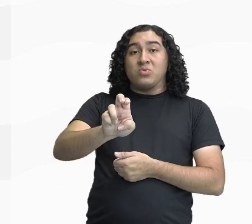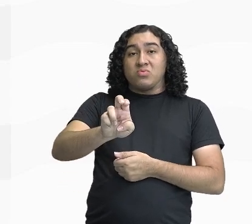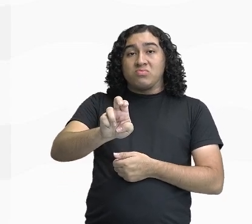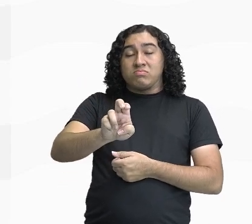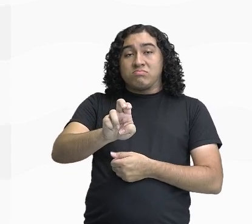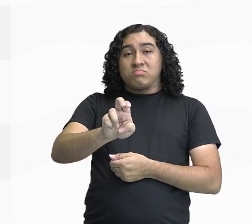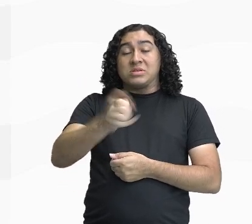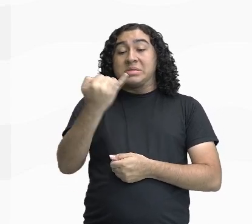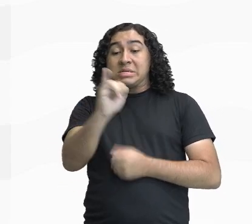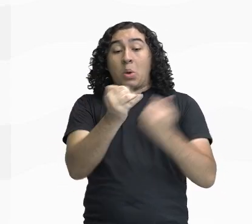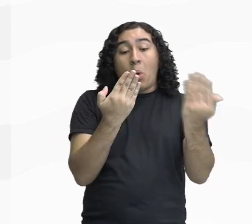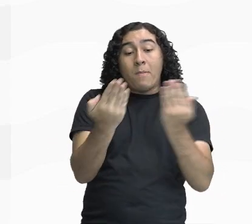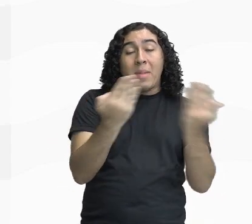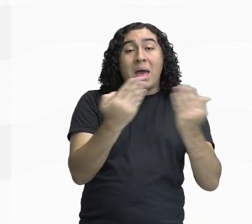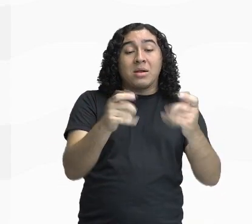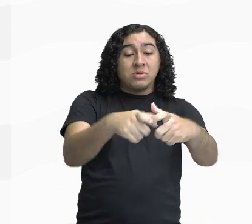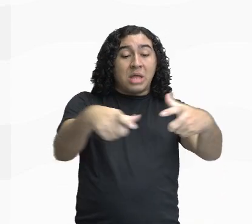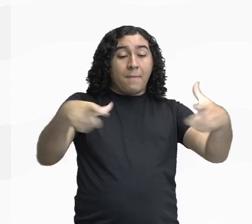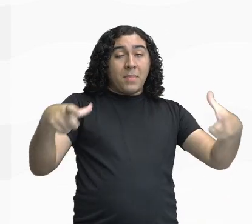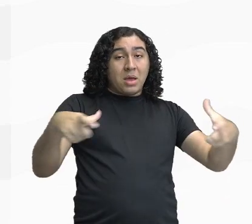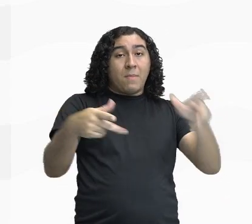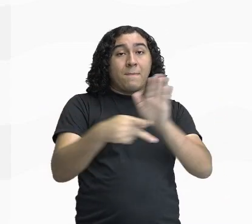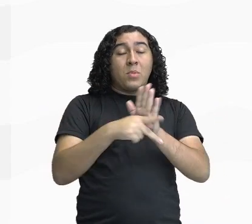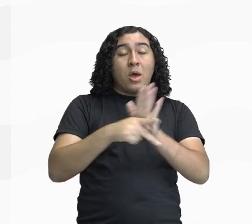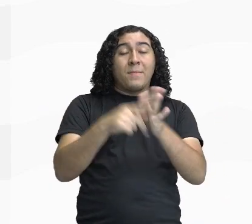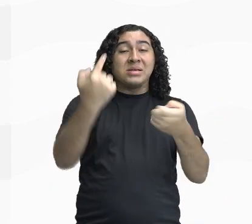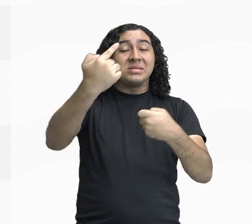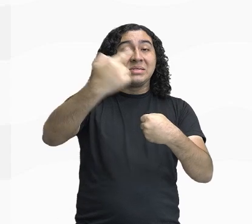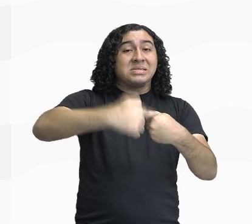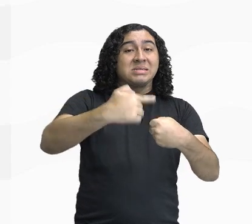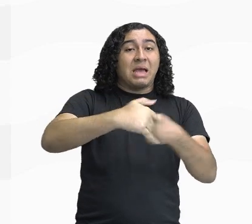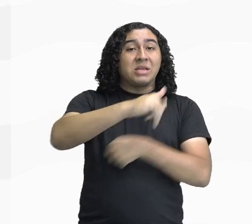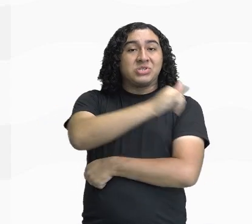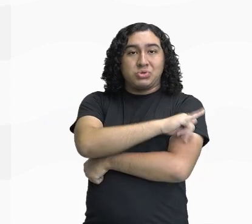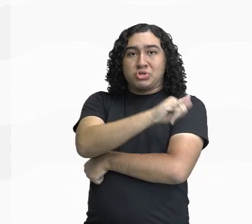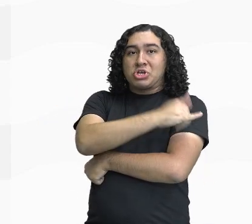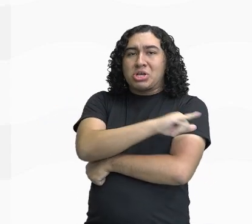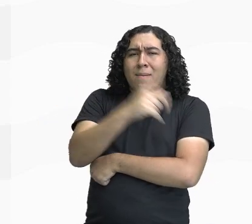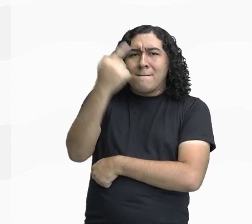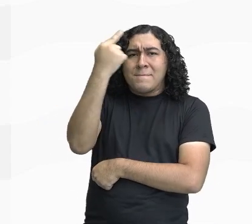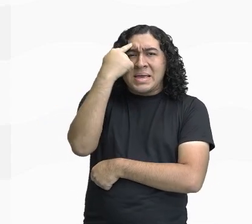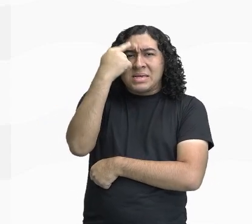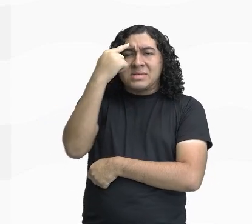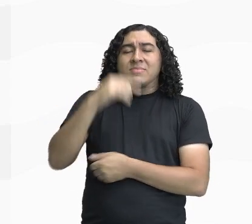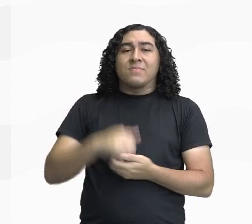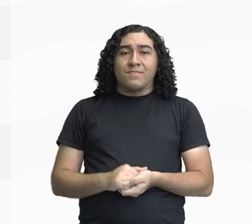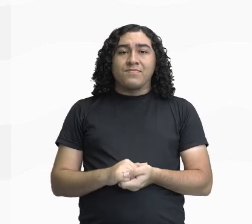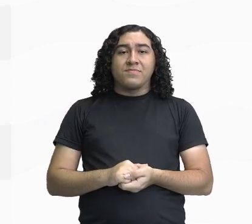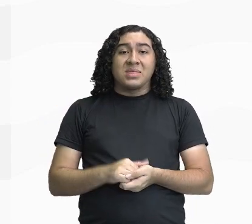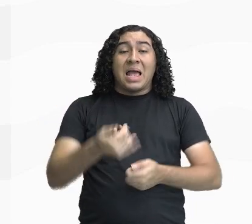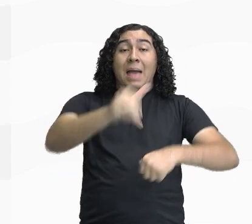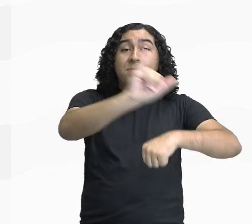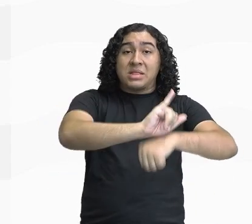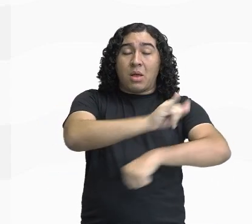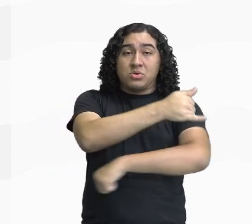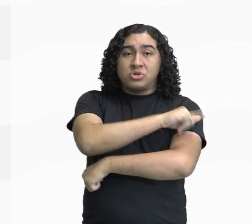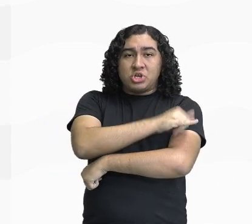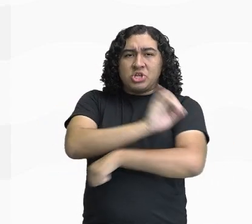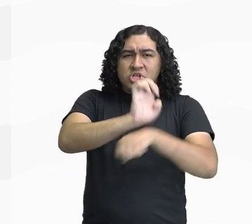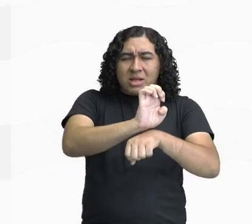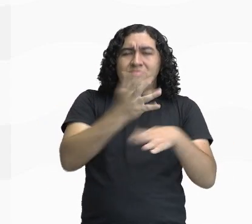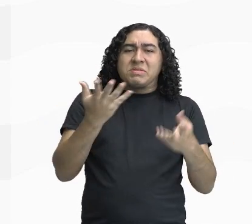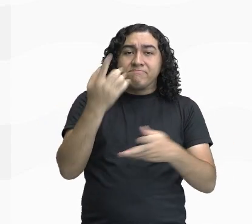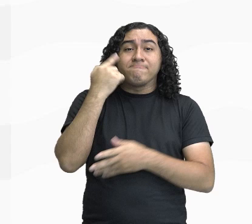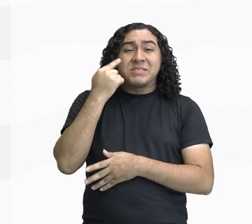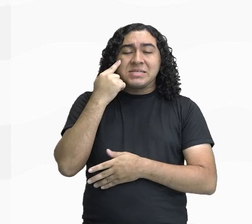7,5 vezes o tamanho da cidade do Rio de Janeiro. Já pensou? 7 Rio de Janeiros aqui foram perdidos aí, não